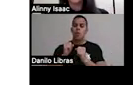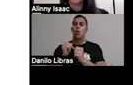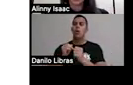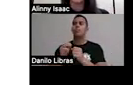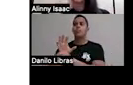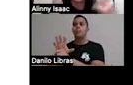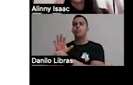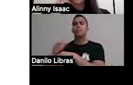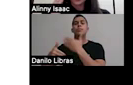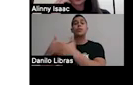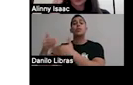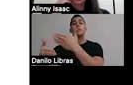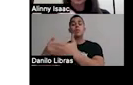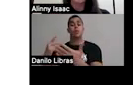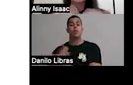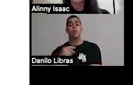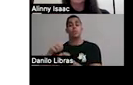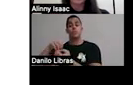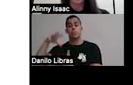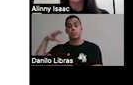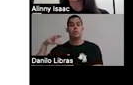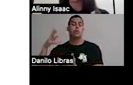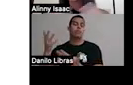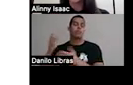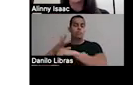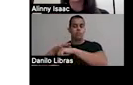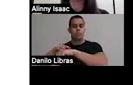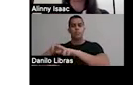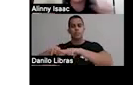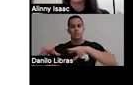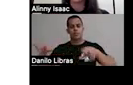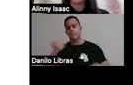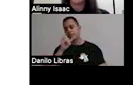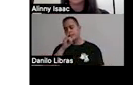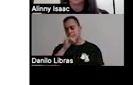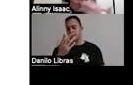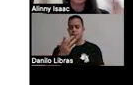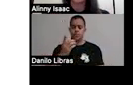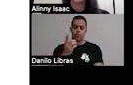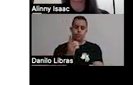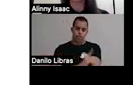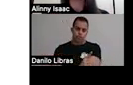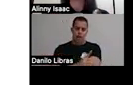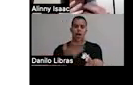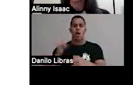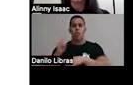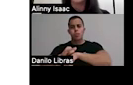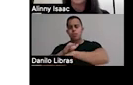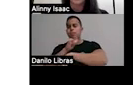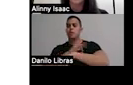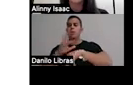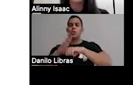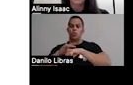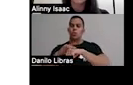repercutir tardiamente no surgimento, né, de uma série de desordens metabólicas, obesidade, diabetes, doenças cardiovasculares,